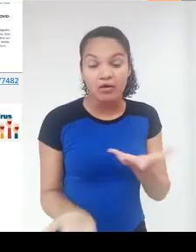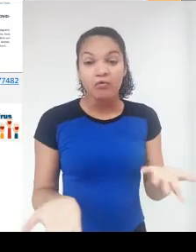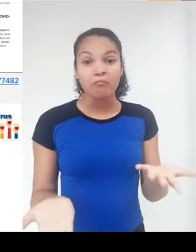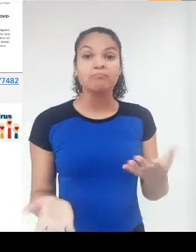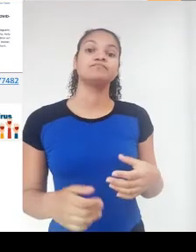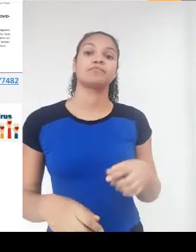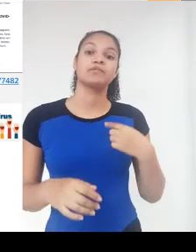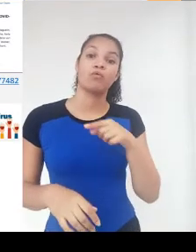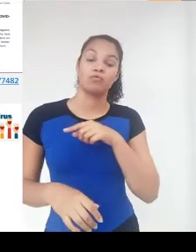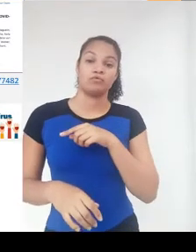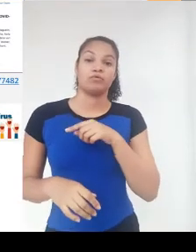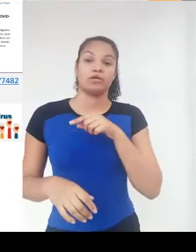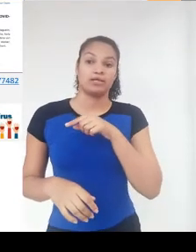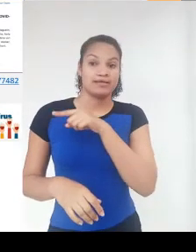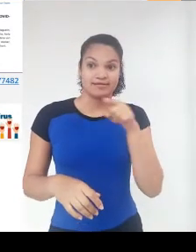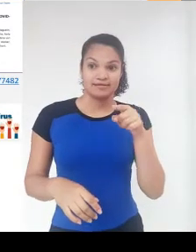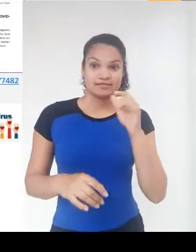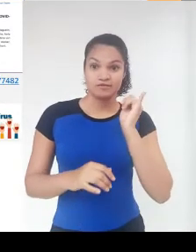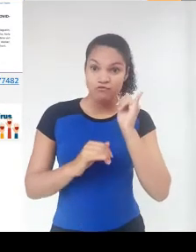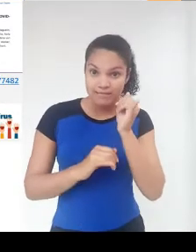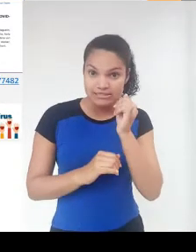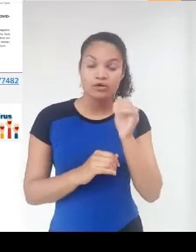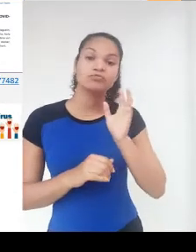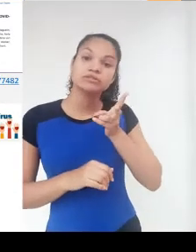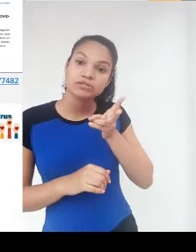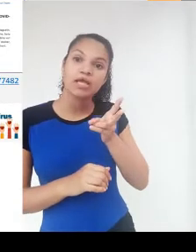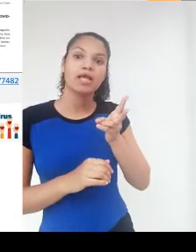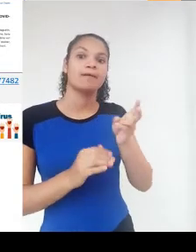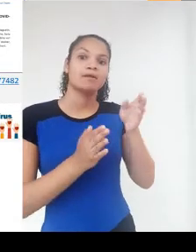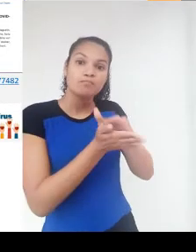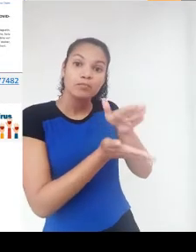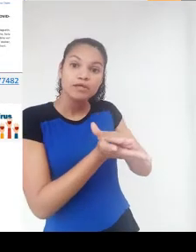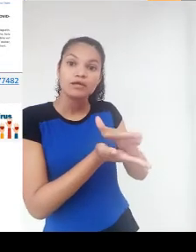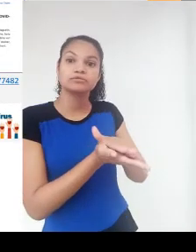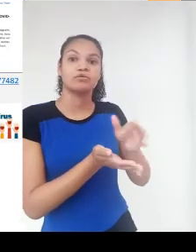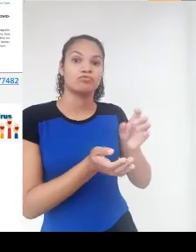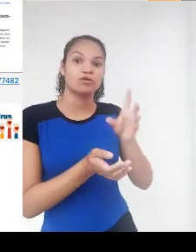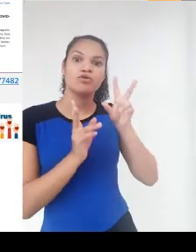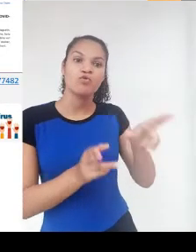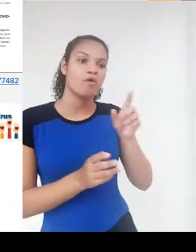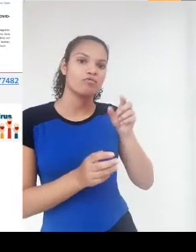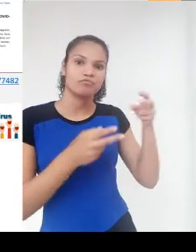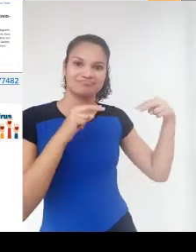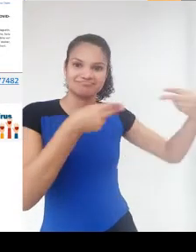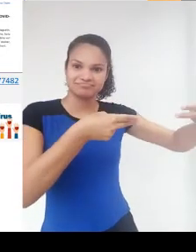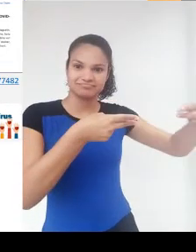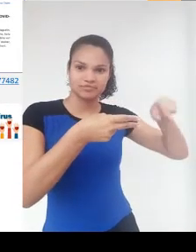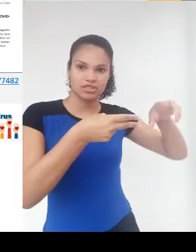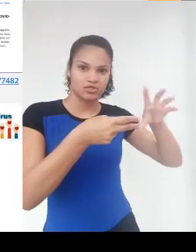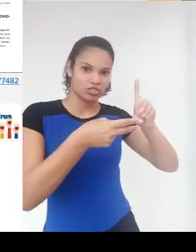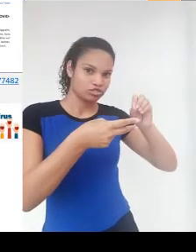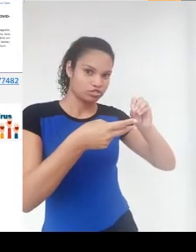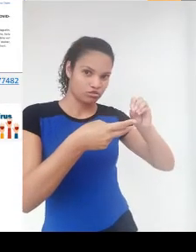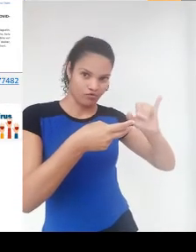esses dados, essas informações são todas tiradas de publicações como esta aqui à direita. Se vocês clicarem, o DOI